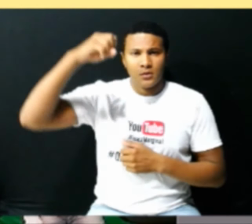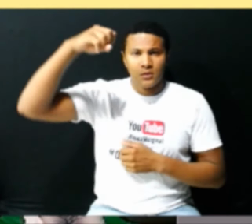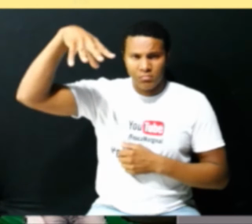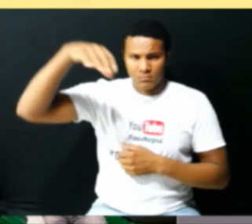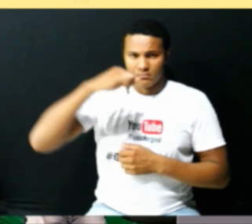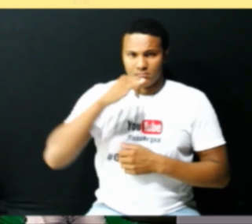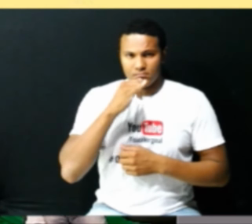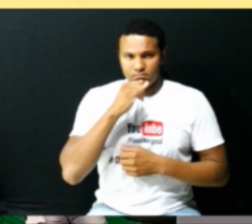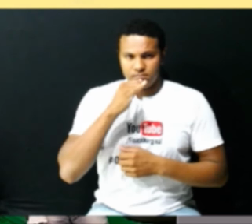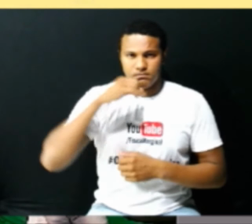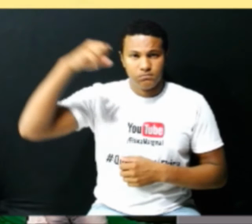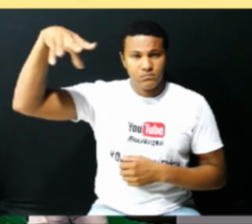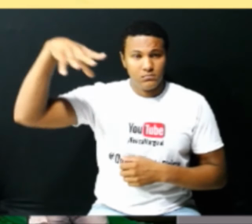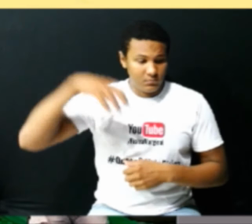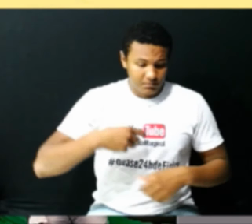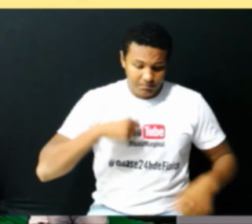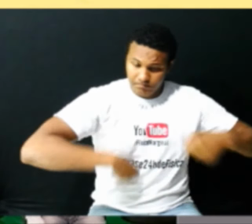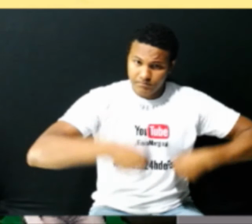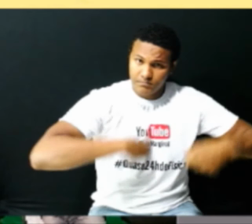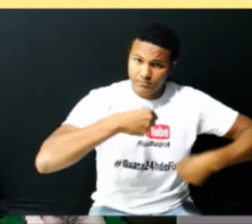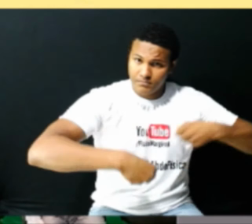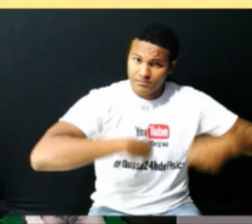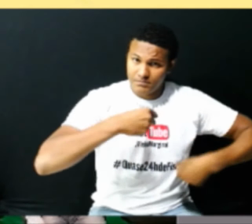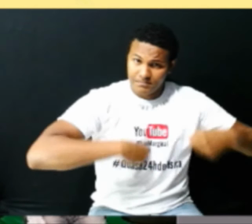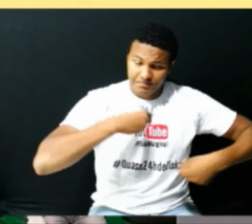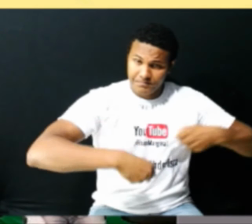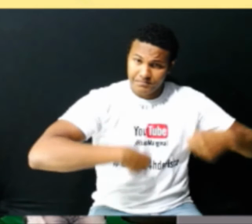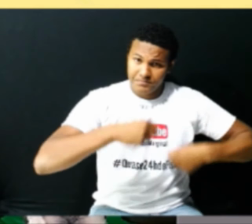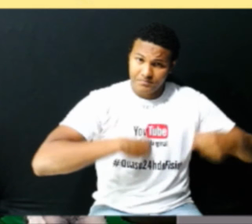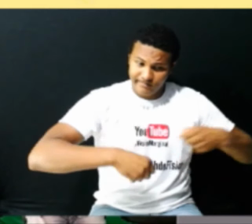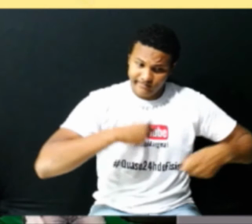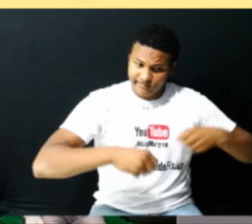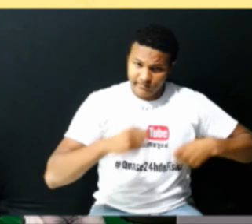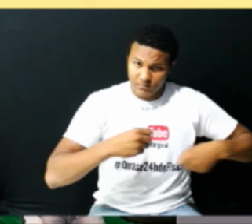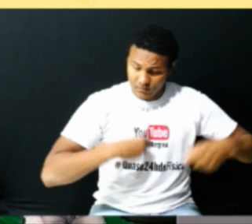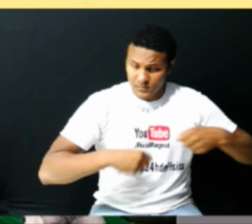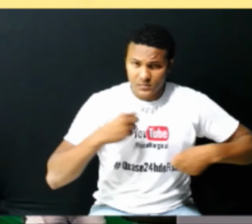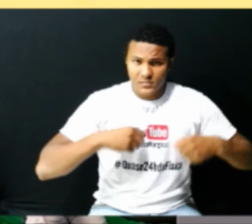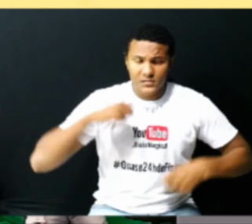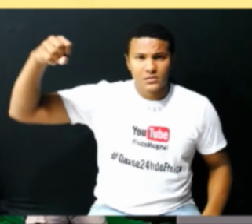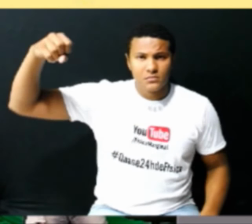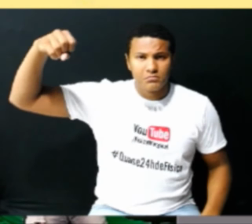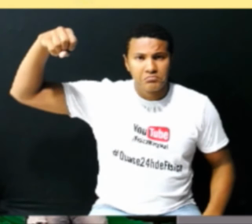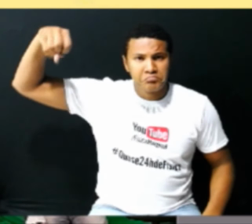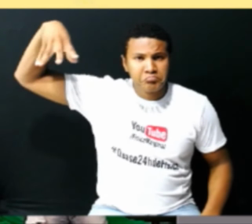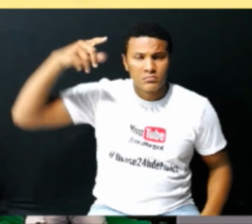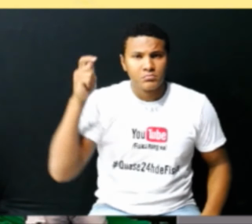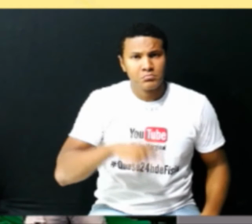uma bicicleta que está acoplada ao gerador. E aí observe que você pedalando, você vai